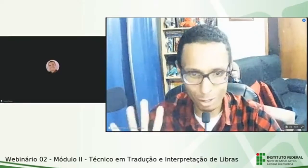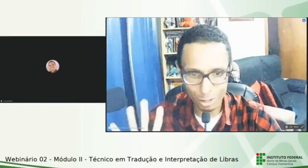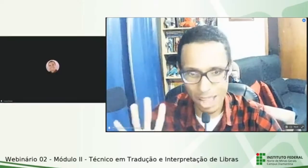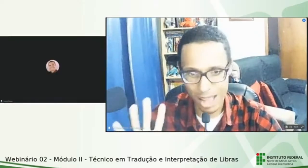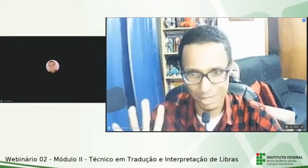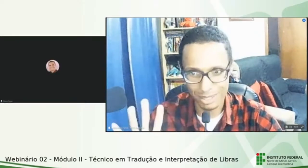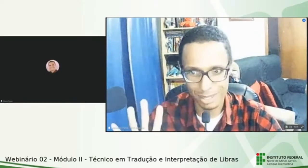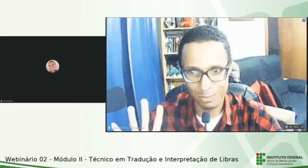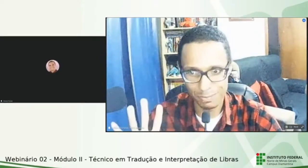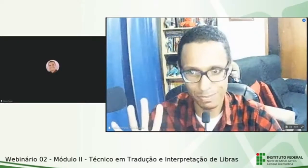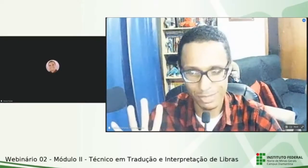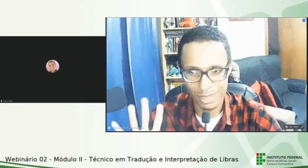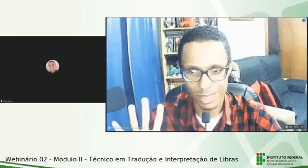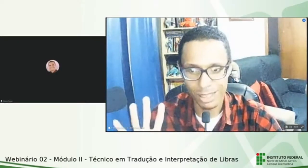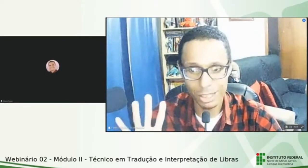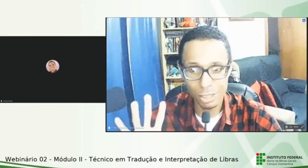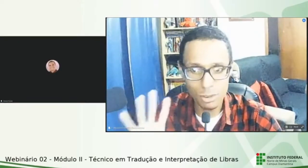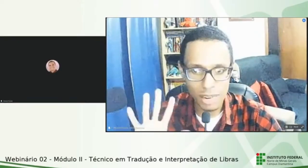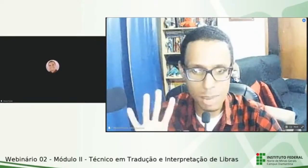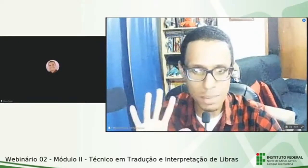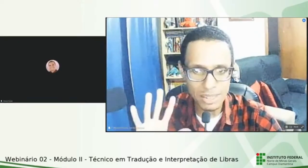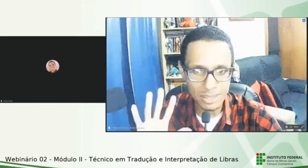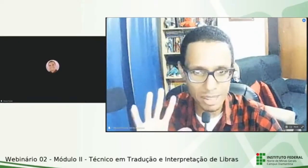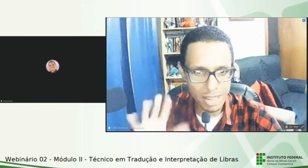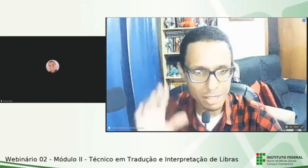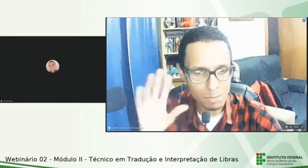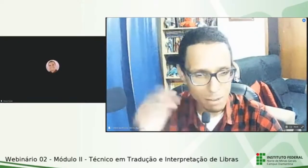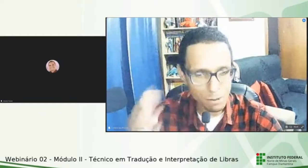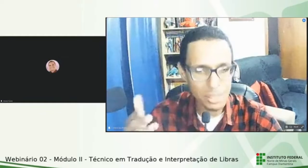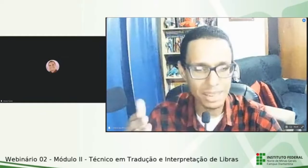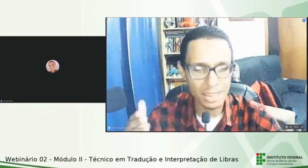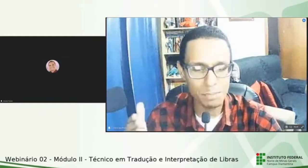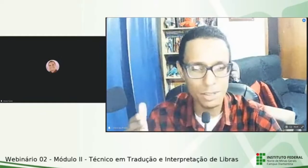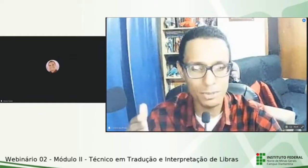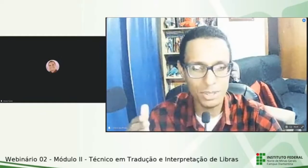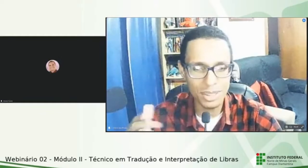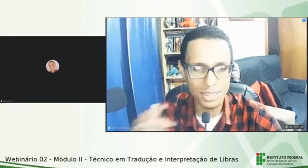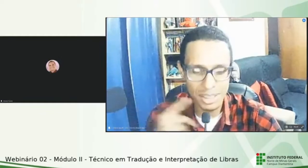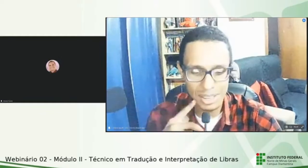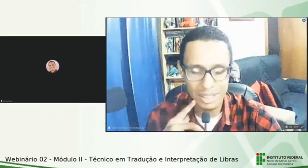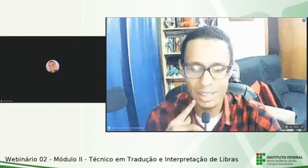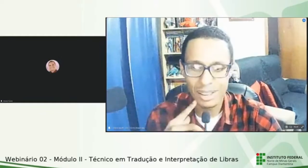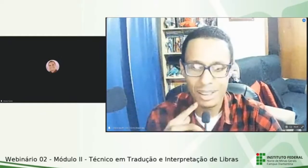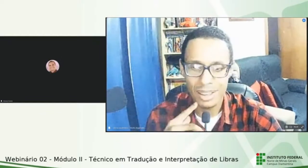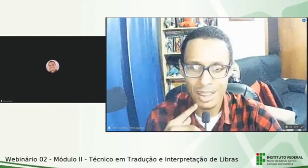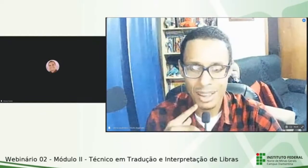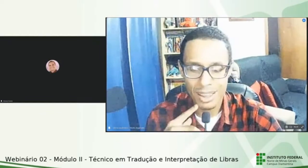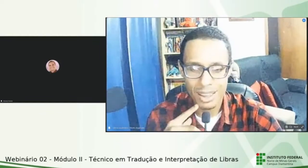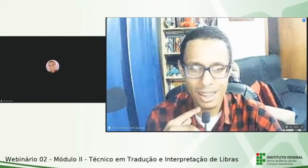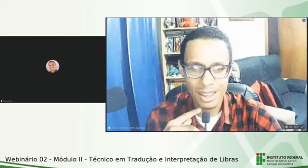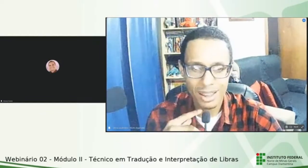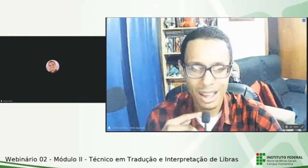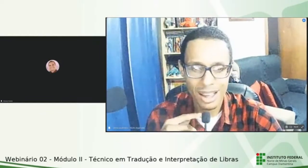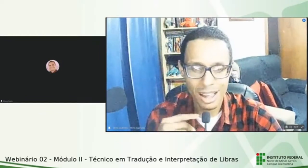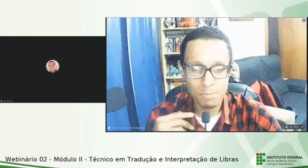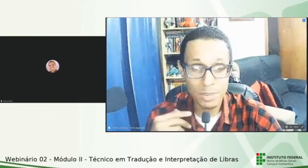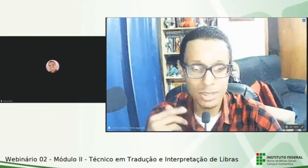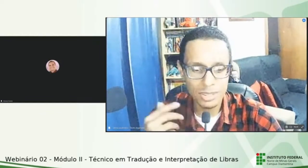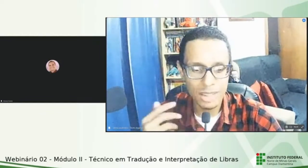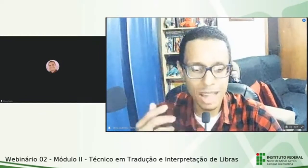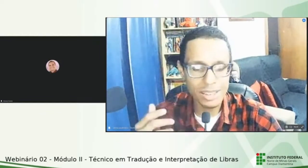12 sub-áreas. Então, vou falar apenas 3 para fomentar depois vocês aí, né,